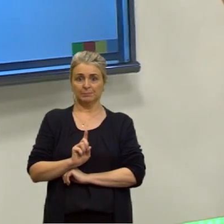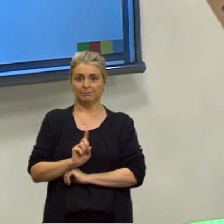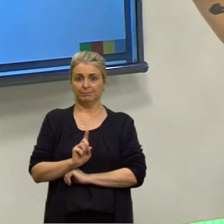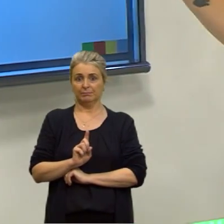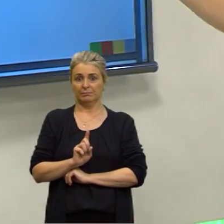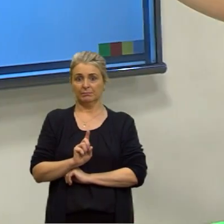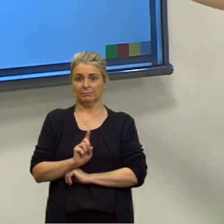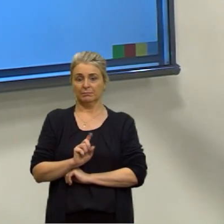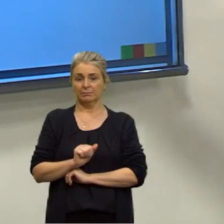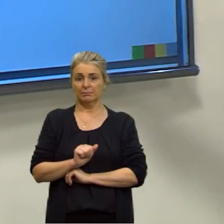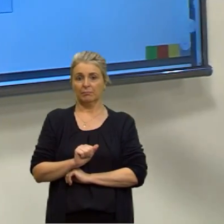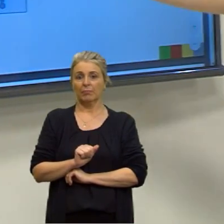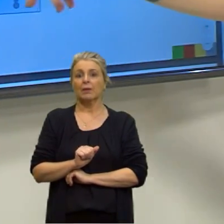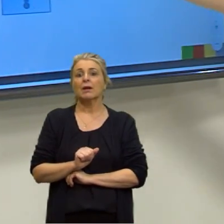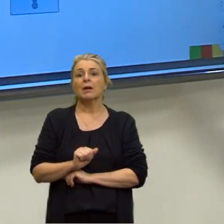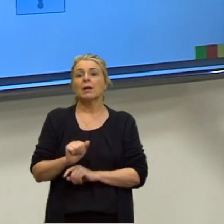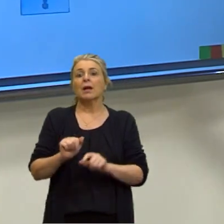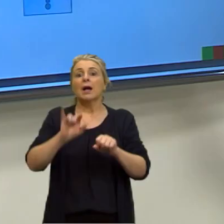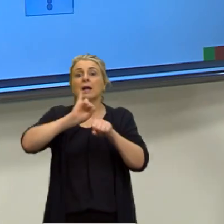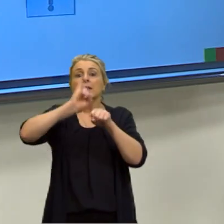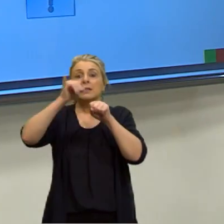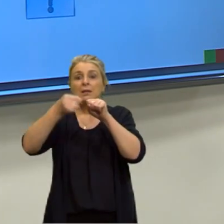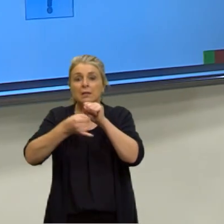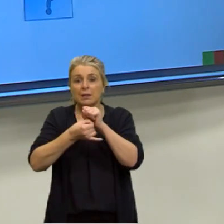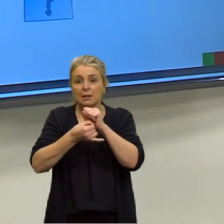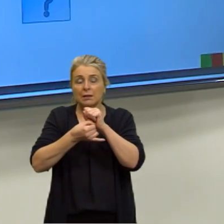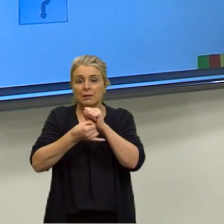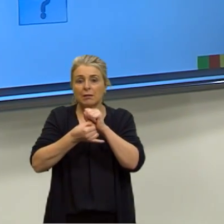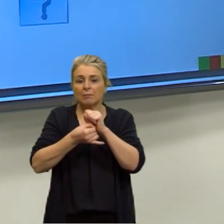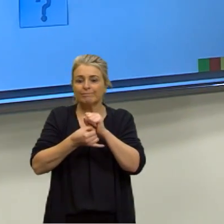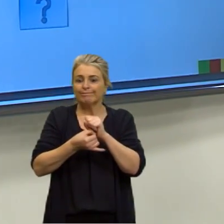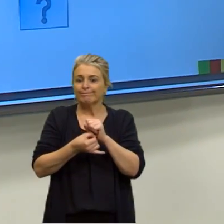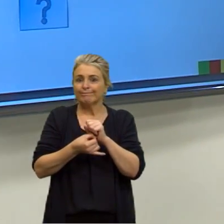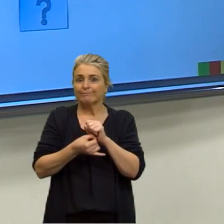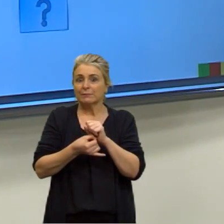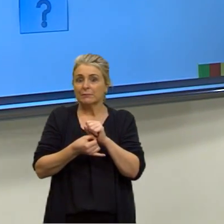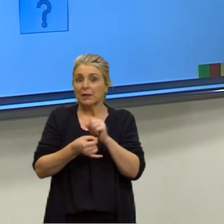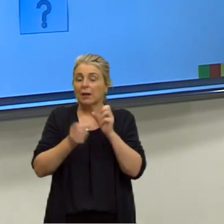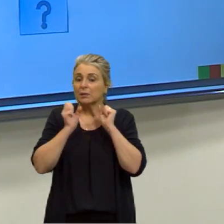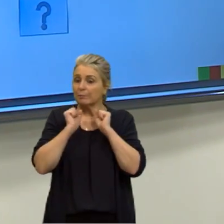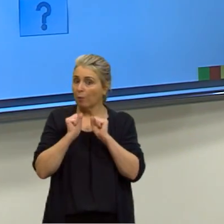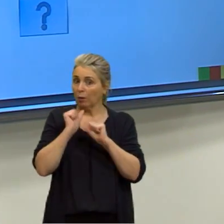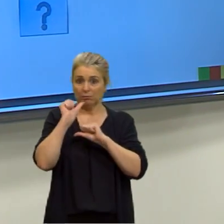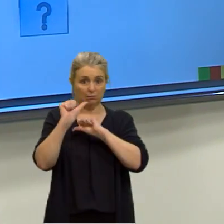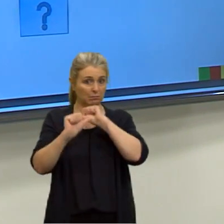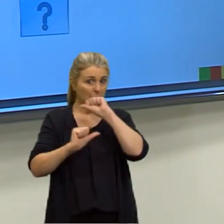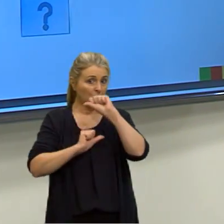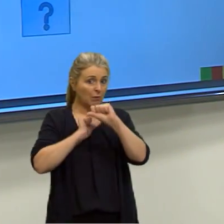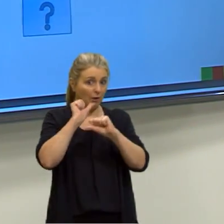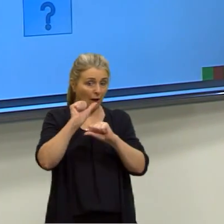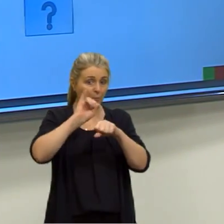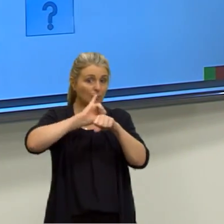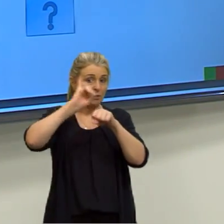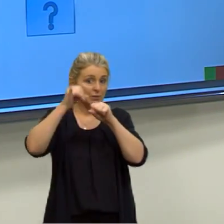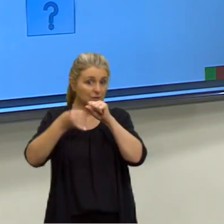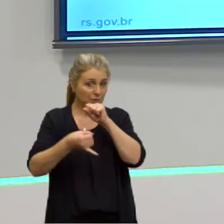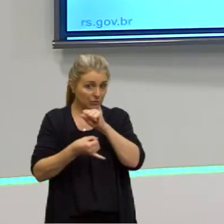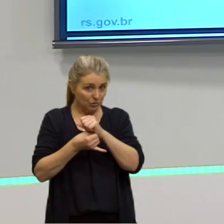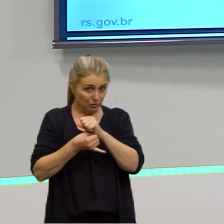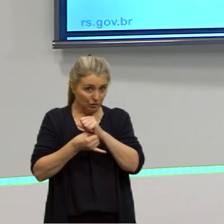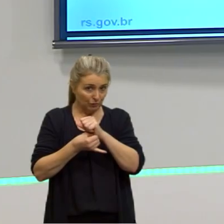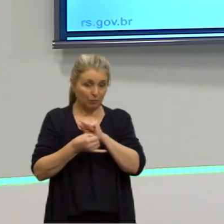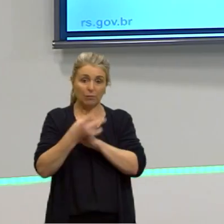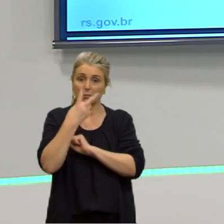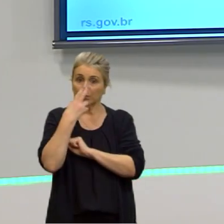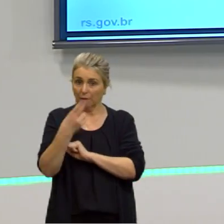agora as locuções adjetivas nem sempre podem ser trocadas por um adjetivo correspondente